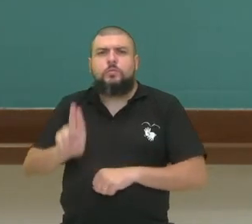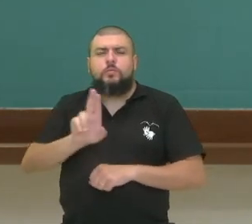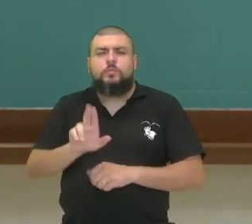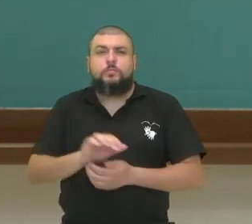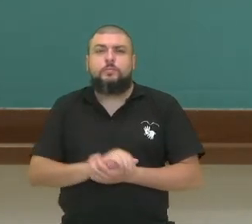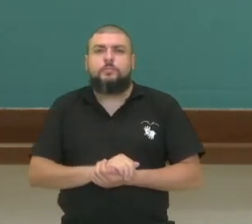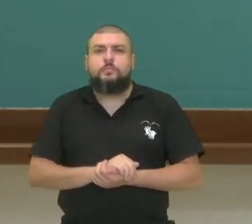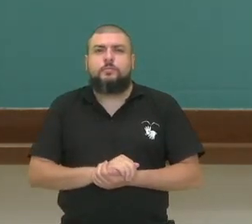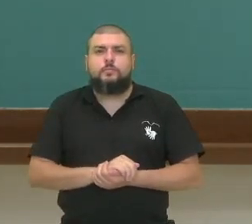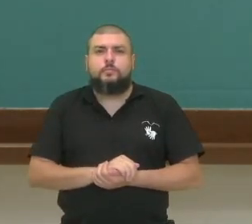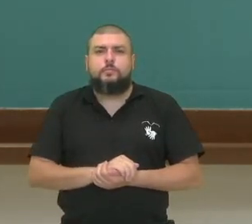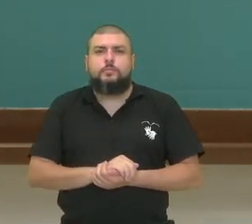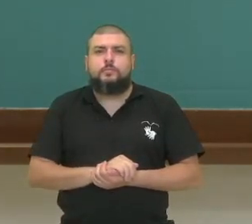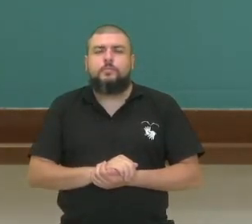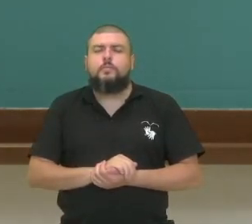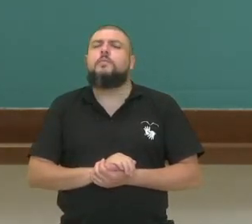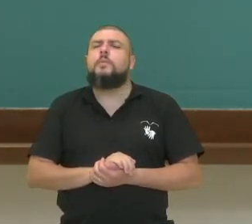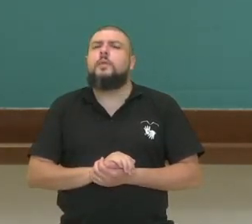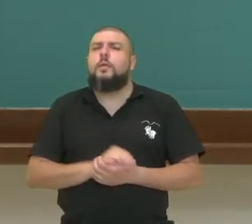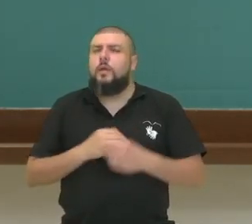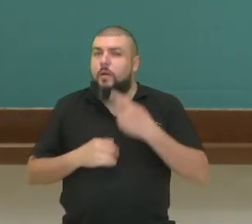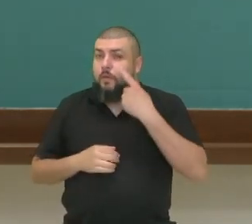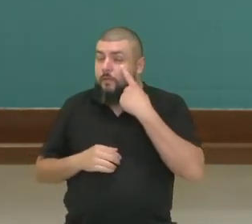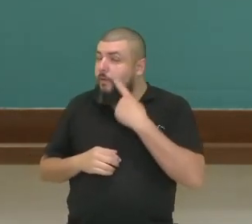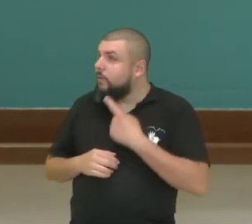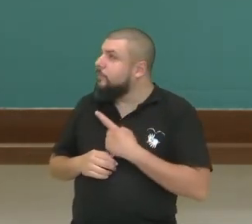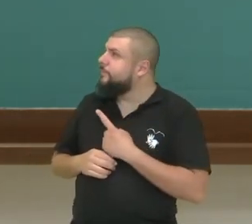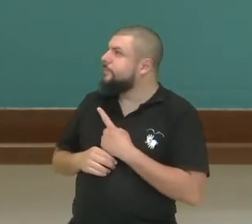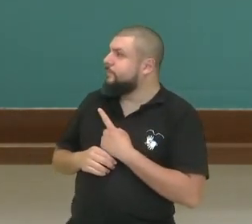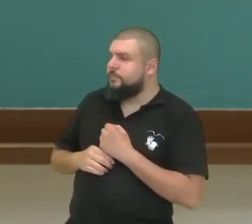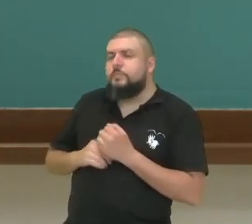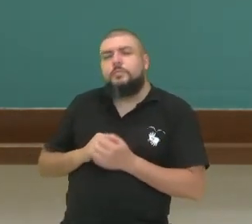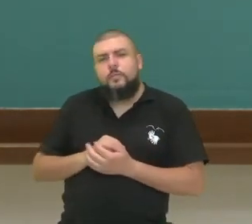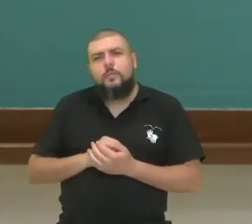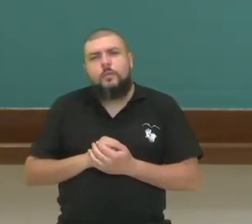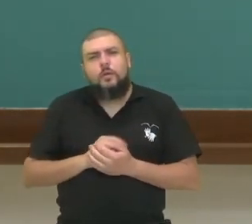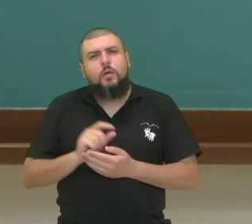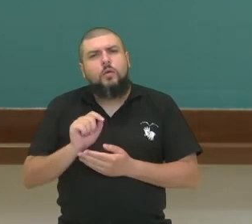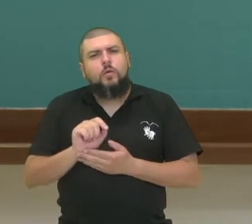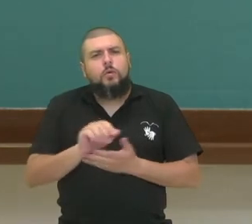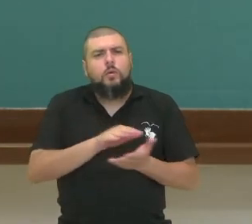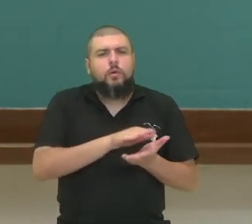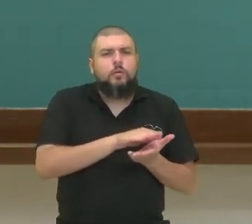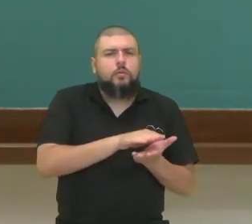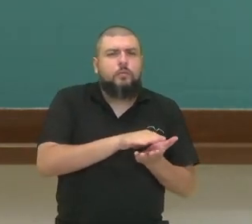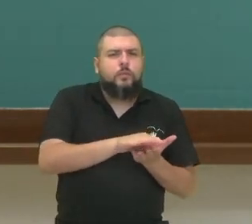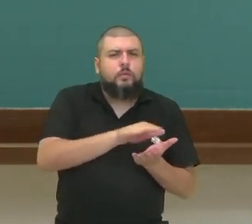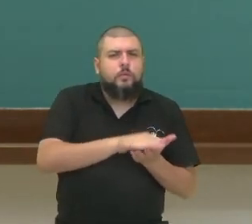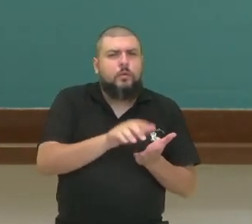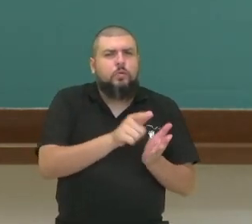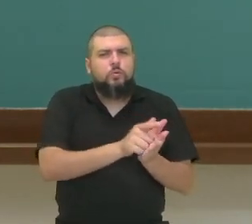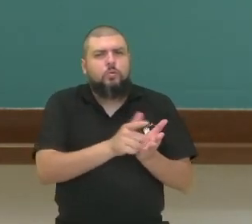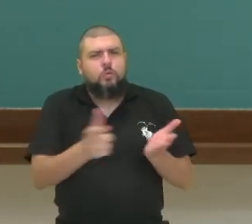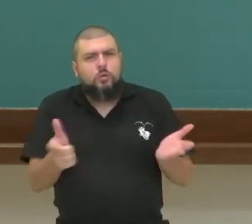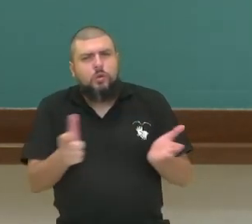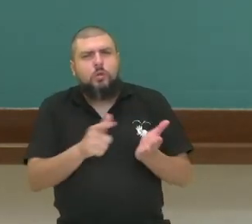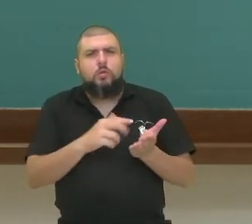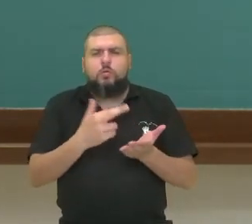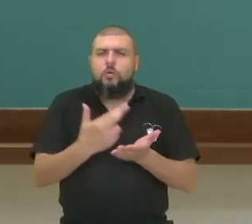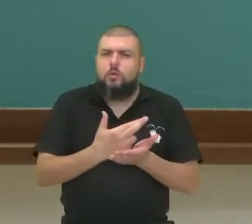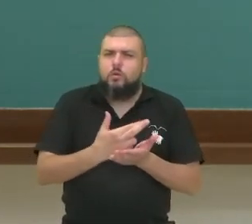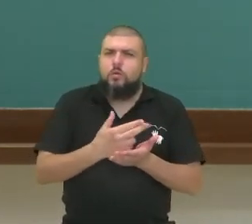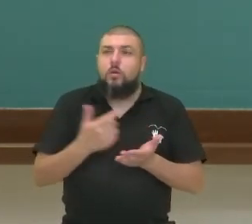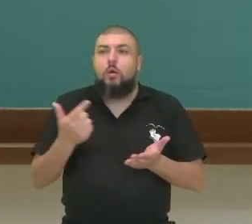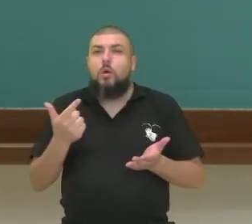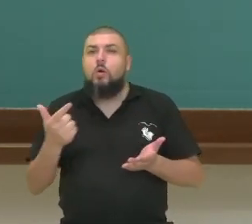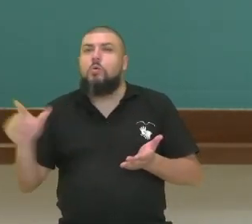também o estabelecimento de uma imprensa alternativa. Apesar da censura, você vai ter jornalistas e cartunistas